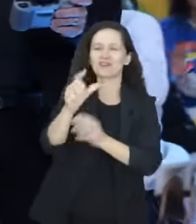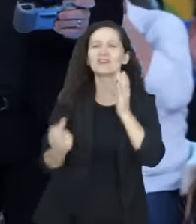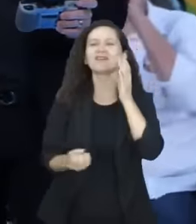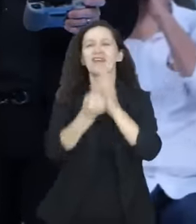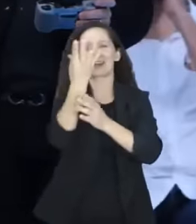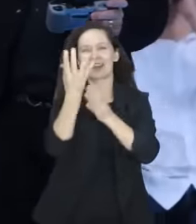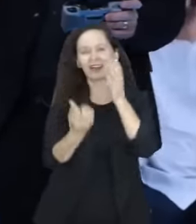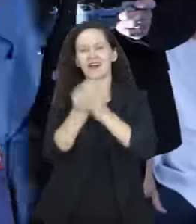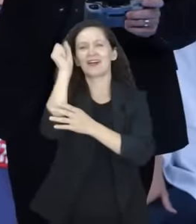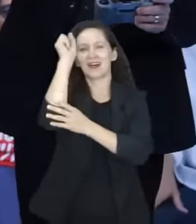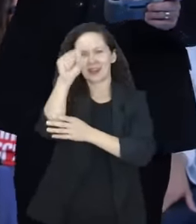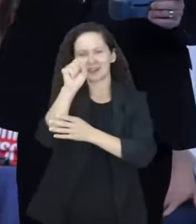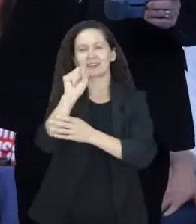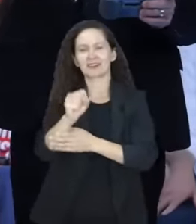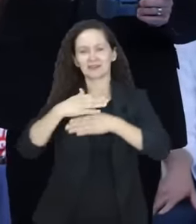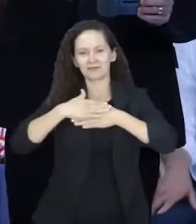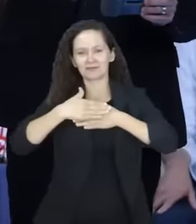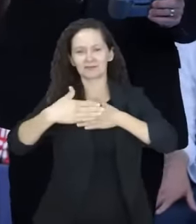de 2023.